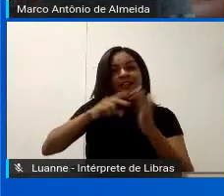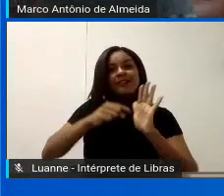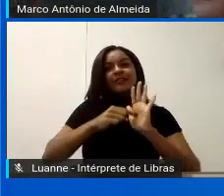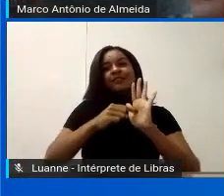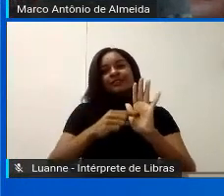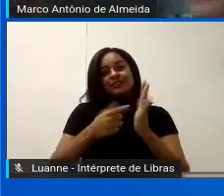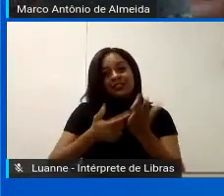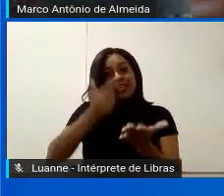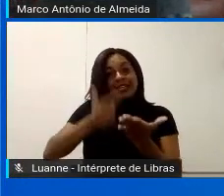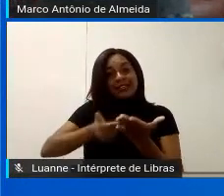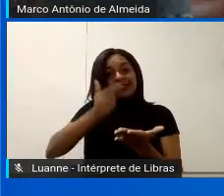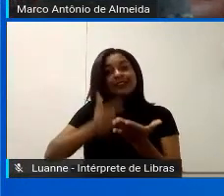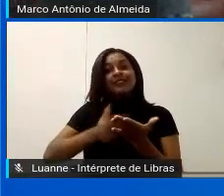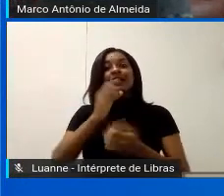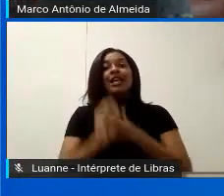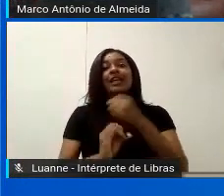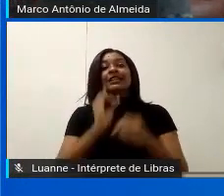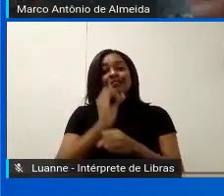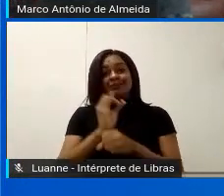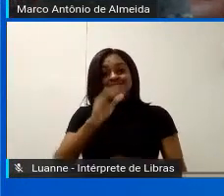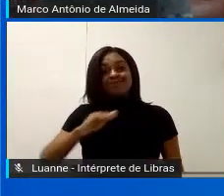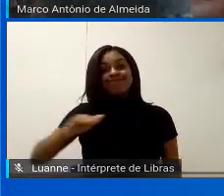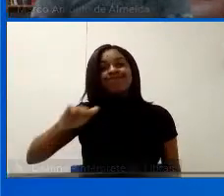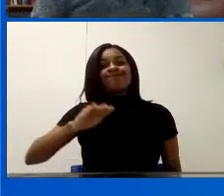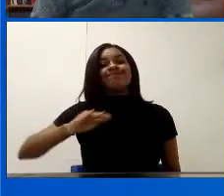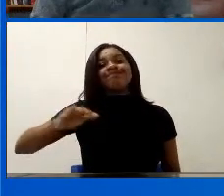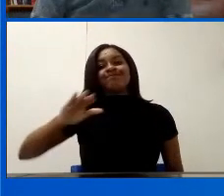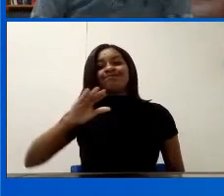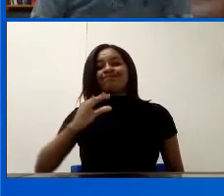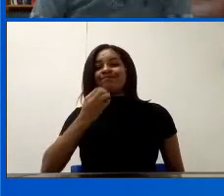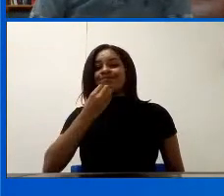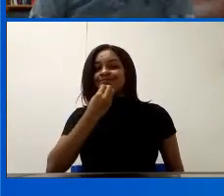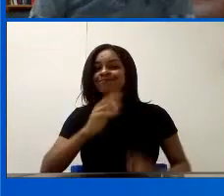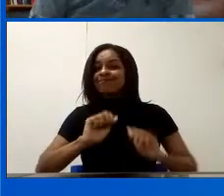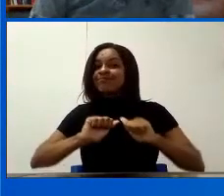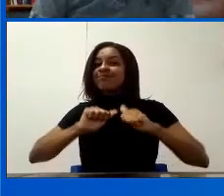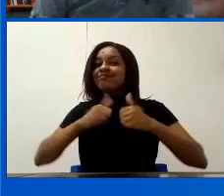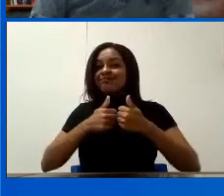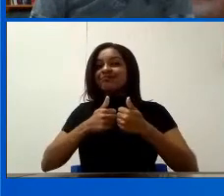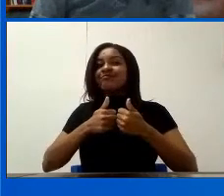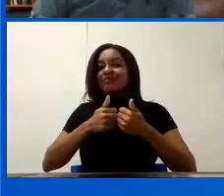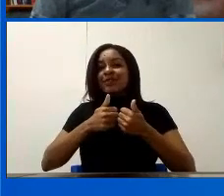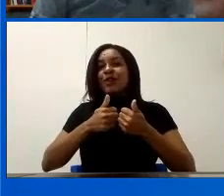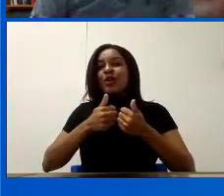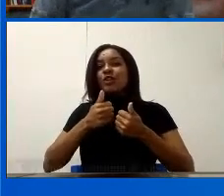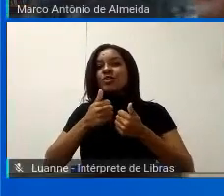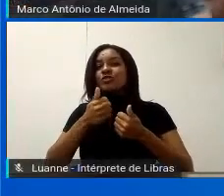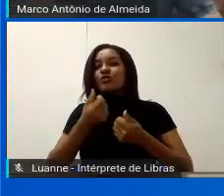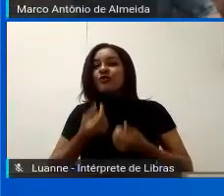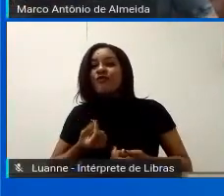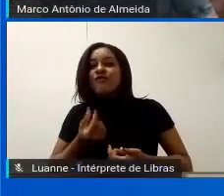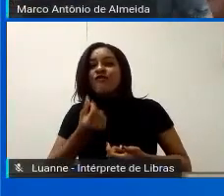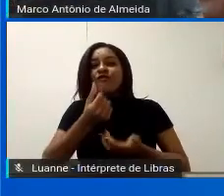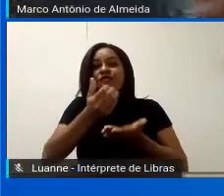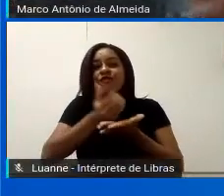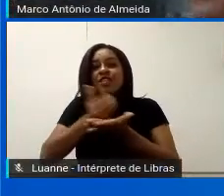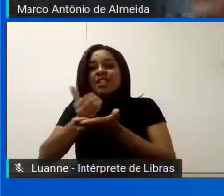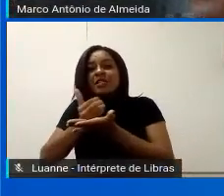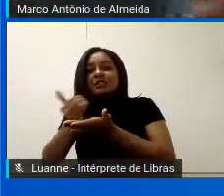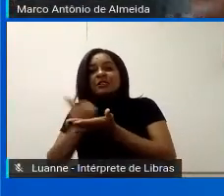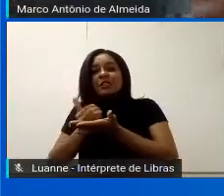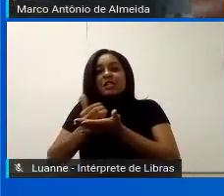tem sido um território propício por exemplo para o financiamento de livros de quadrinhos né de uma série